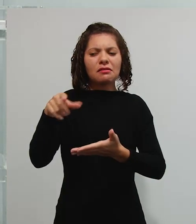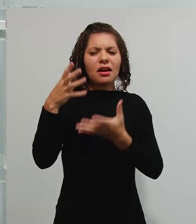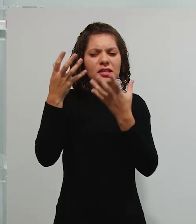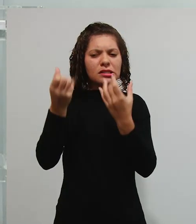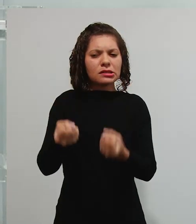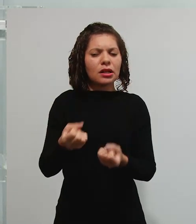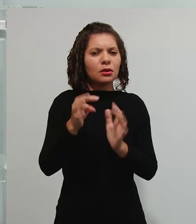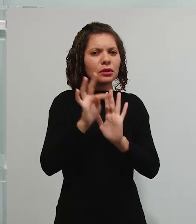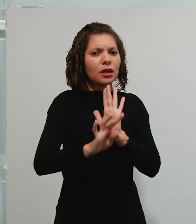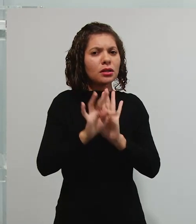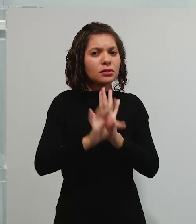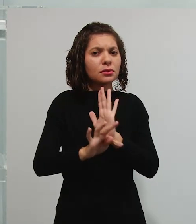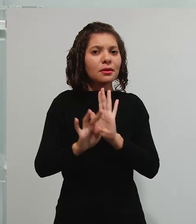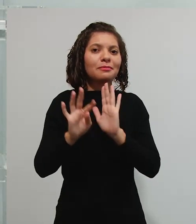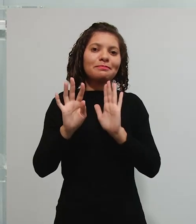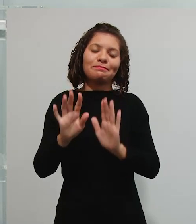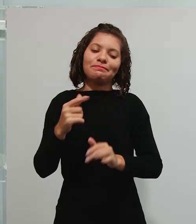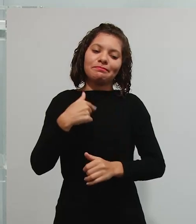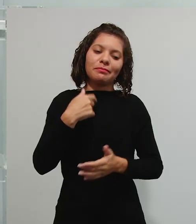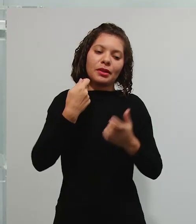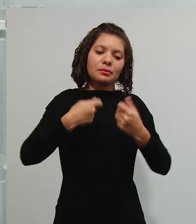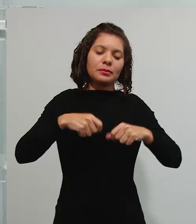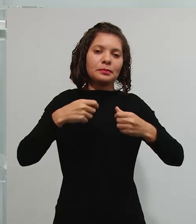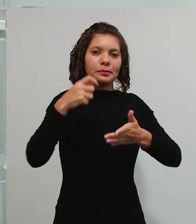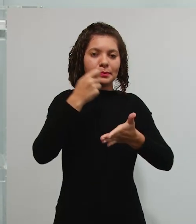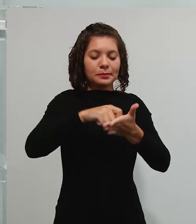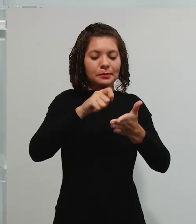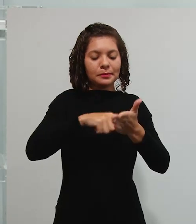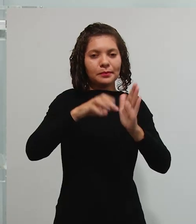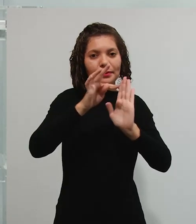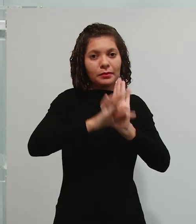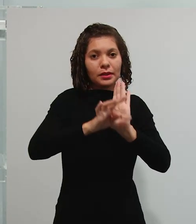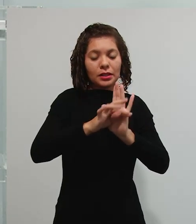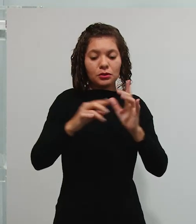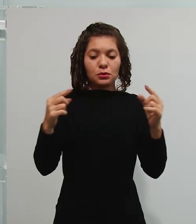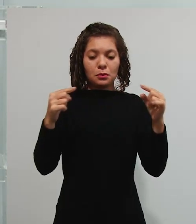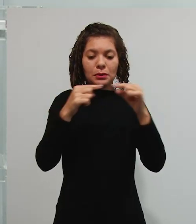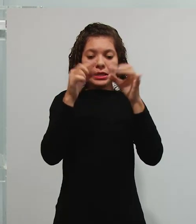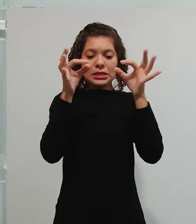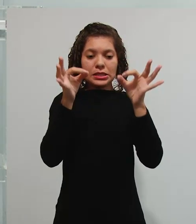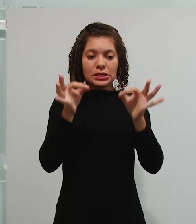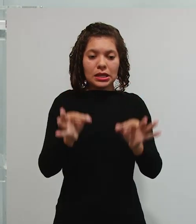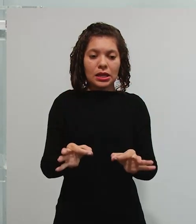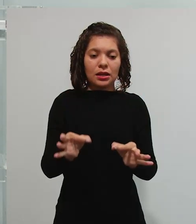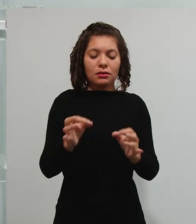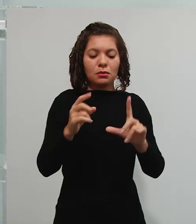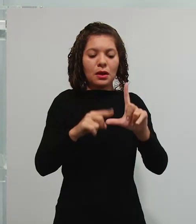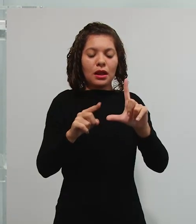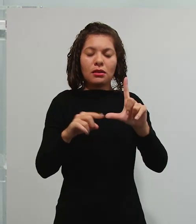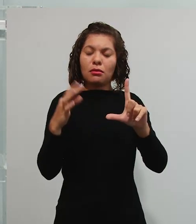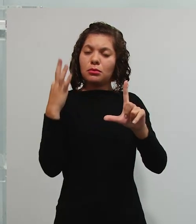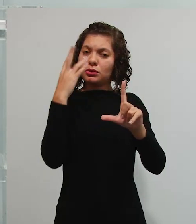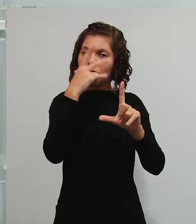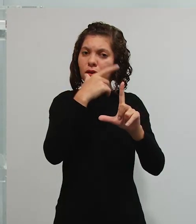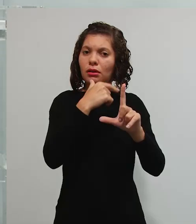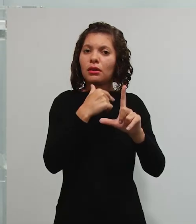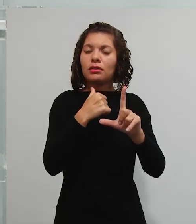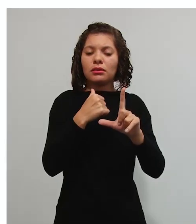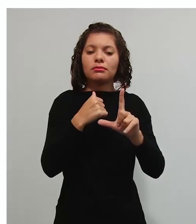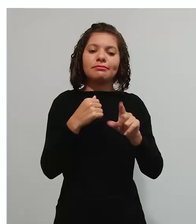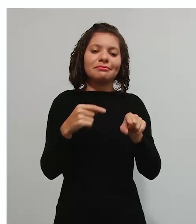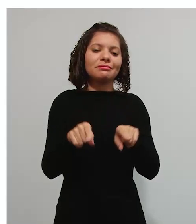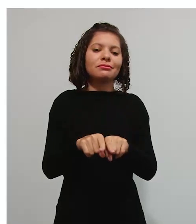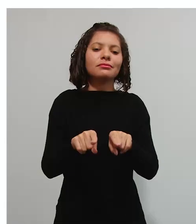que ter escrito um texto coeso, um texto coerente, se for escrito à mão com uma letra que seja legível, não é